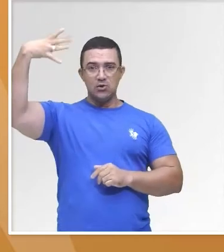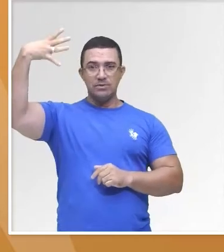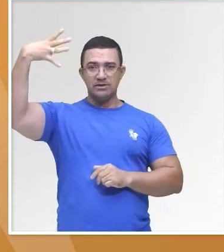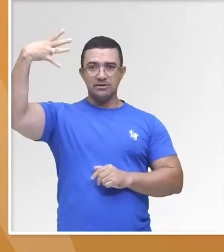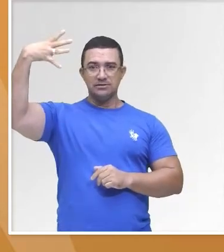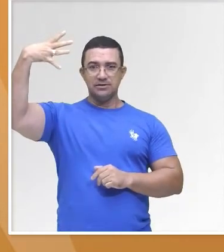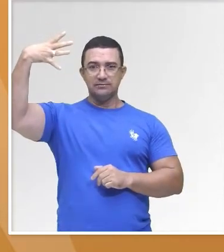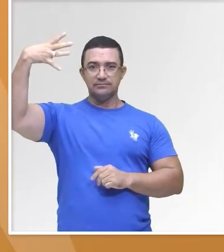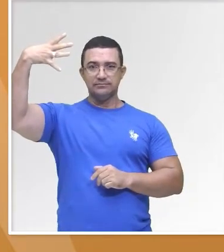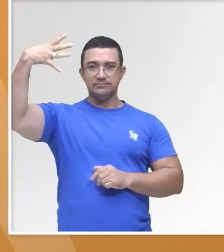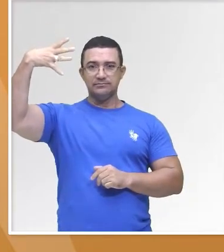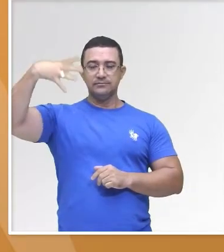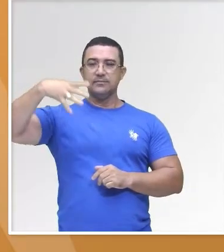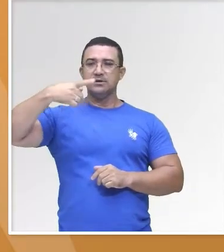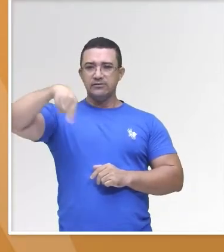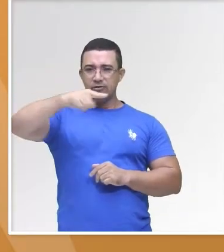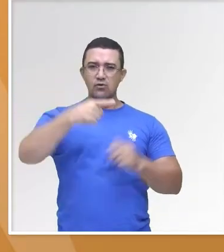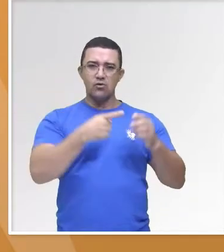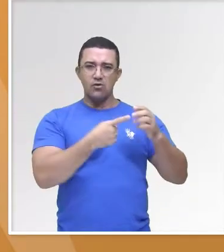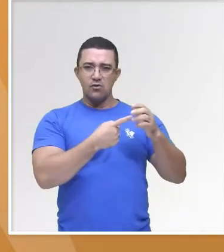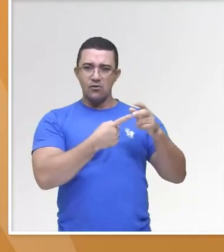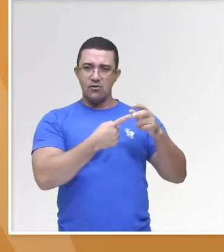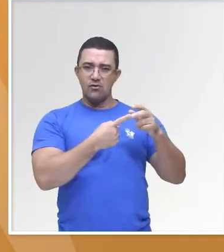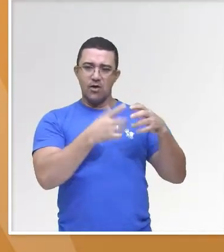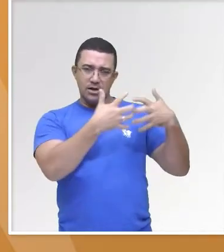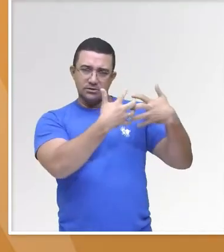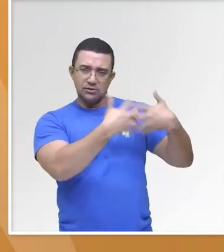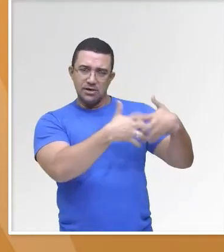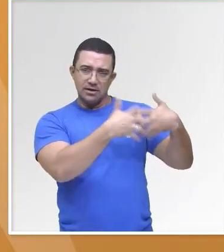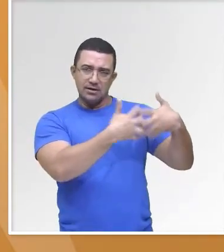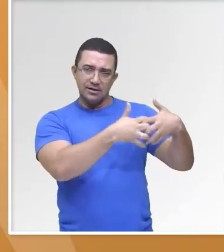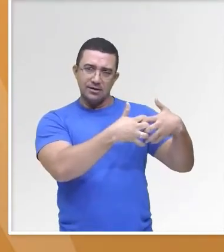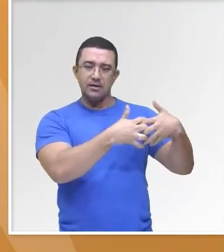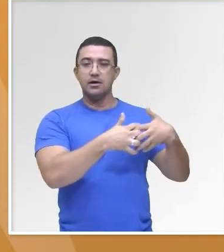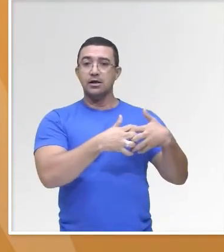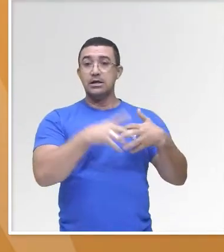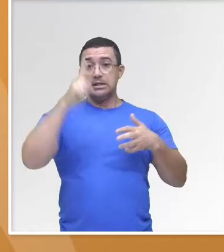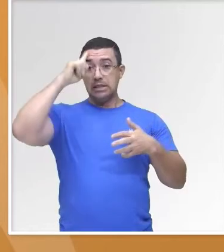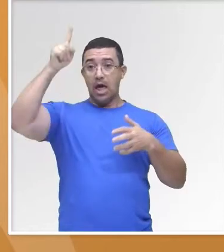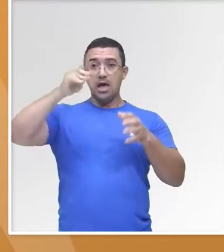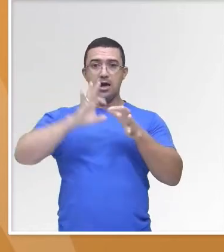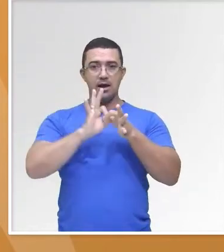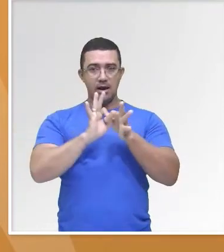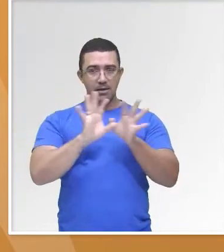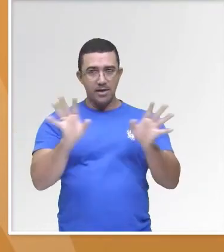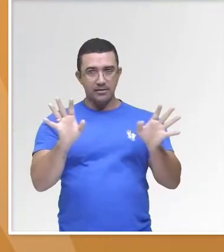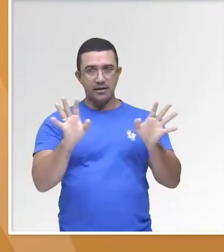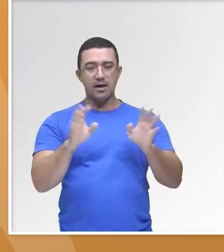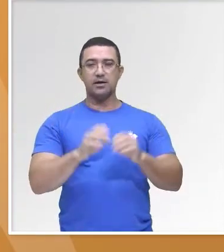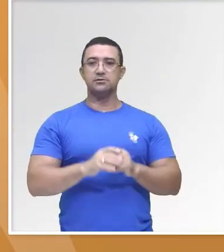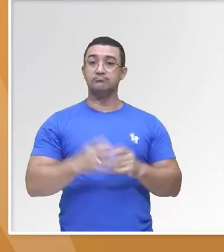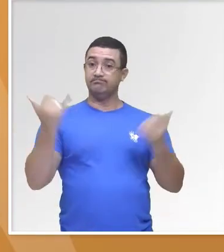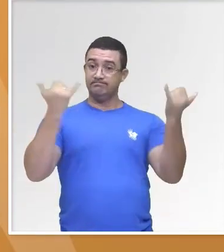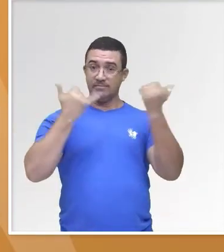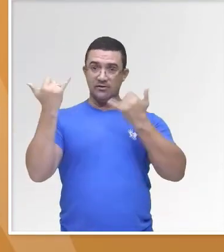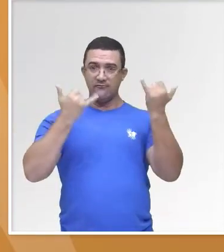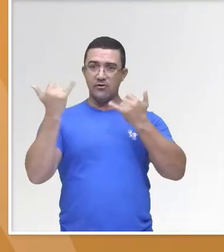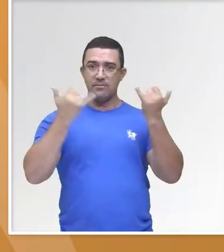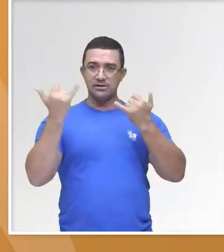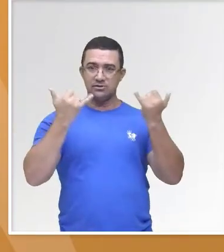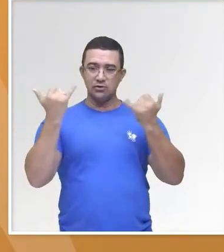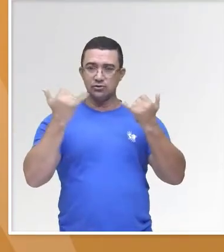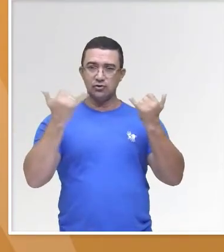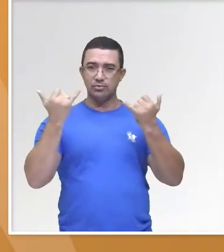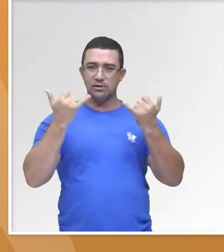aí? O racionalismo, vocês citaram a ideia de liberdade, vocês citaram aí as informações sobre